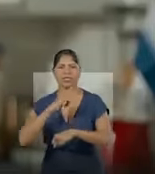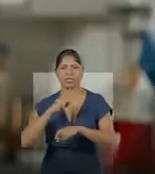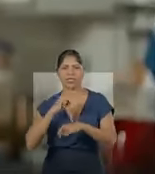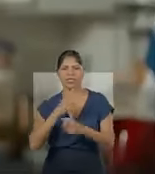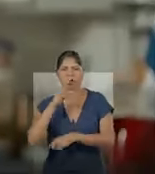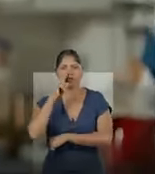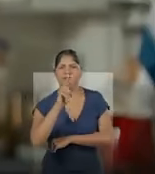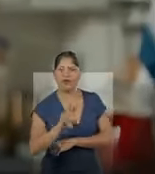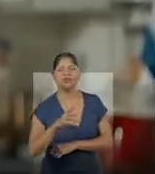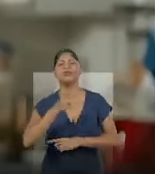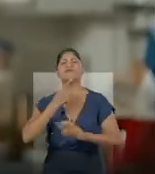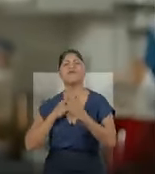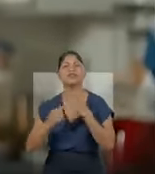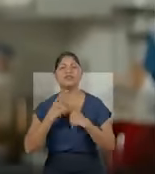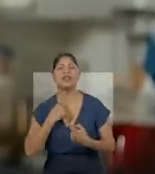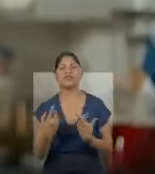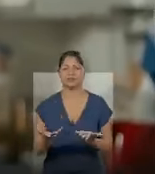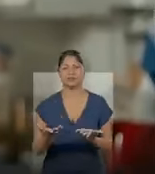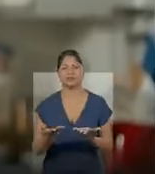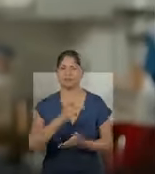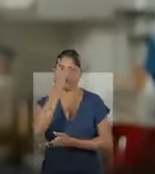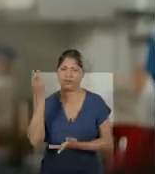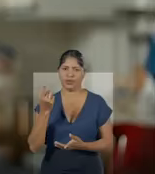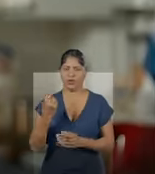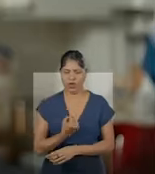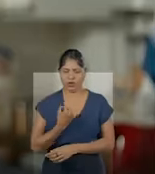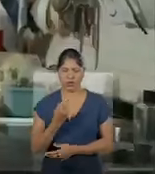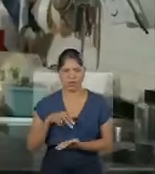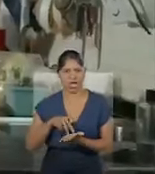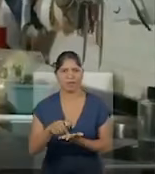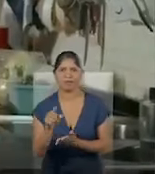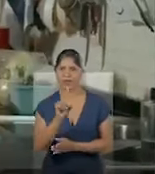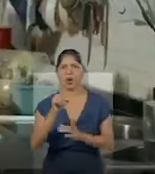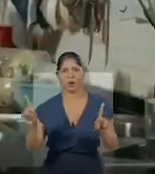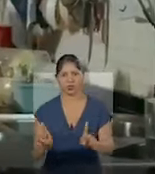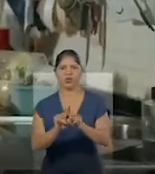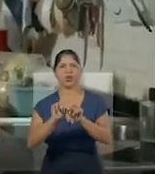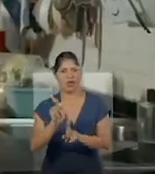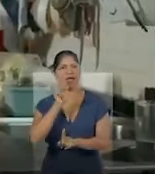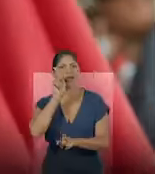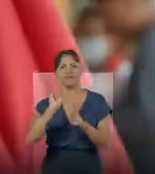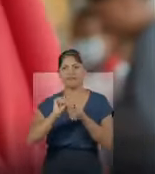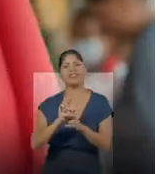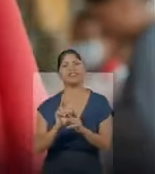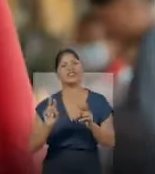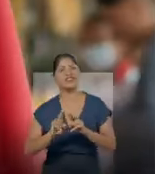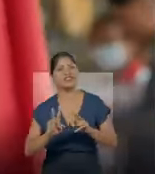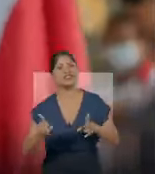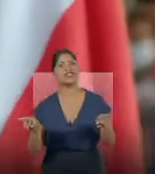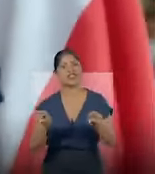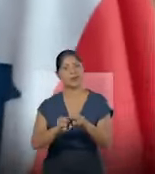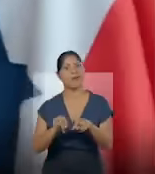a garra, com toda a força, com toda a vontade. E, gente, ninguém caminha sozinho. Helder fez a diferença. Óbvio que fez, né? Faz até hoje,